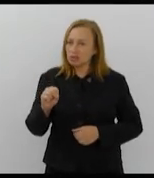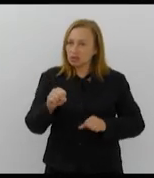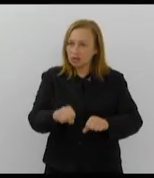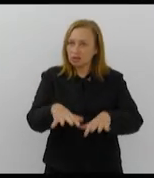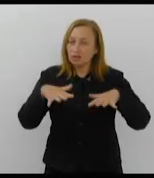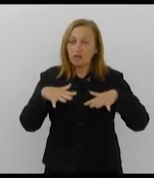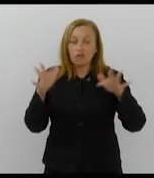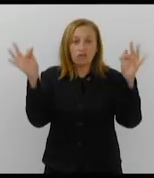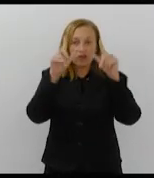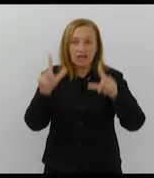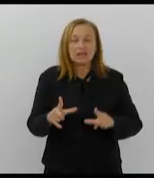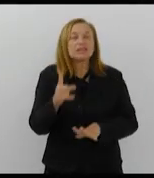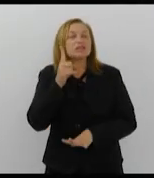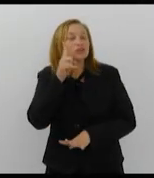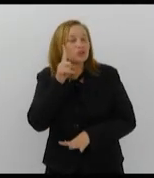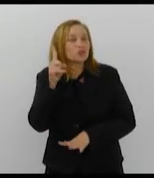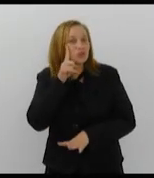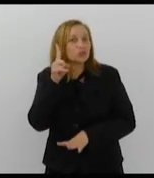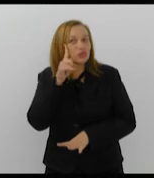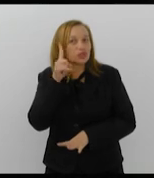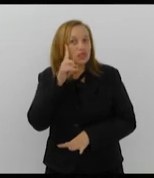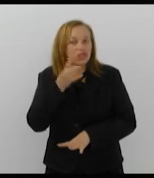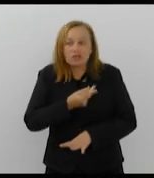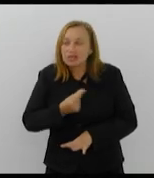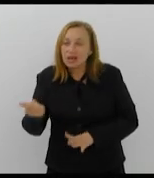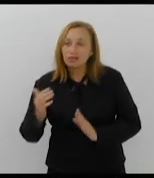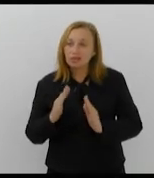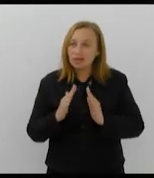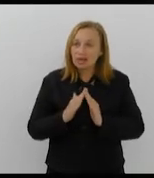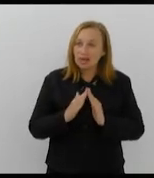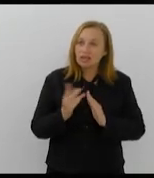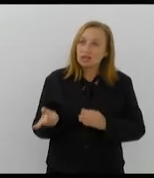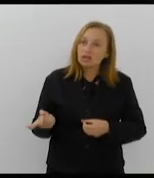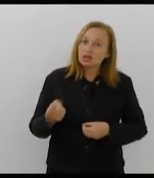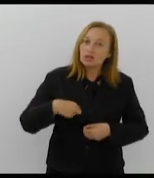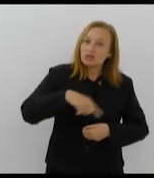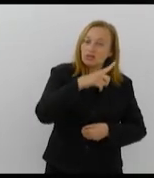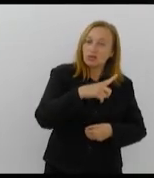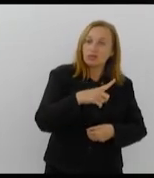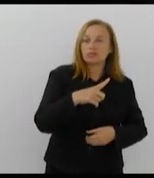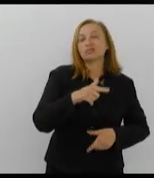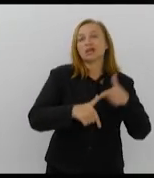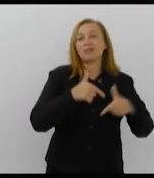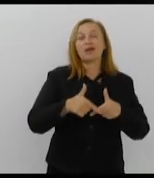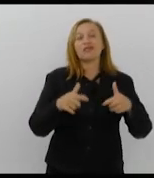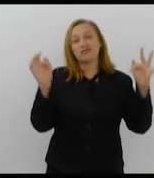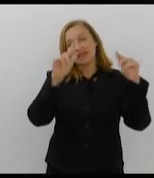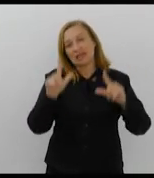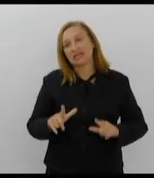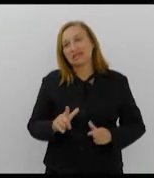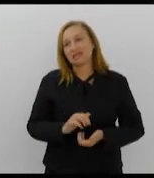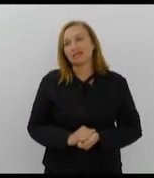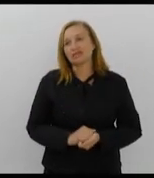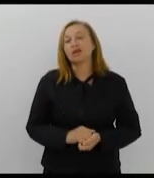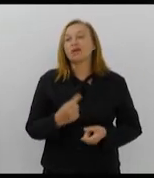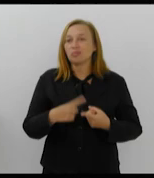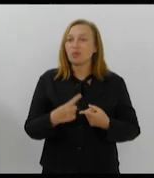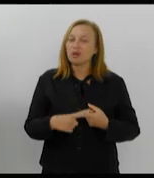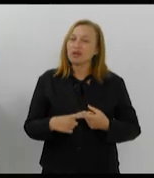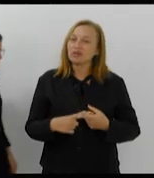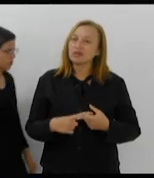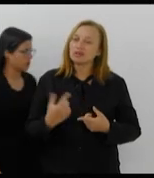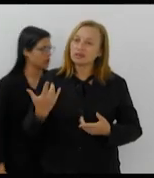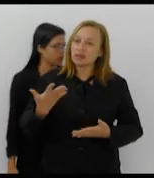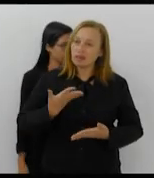feliz. Todo dia eu saio da minha casa e vou ao fórum feliz. Porque eu tenho companhias